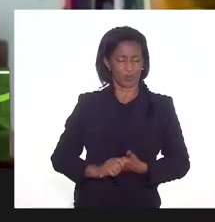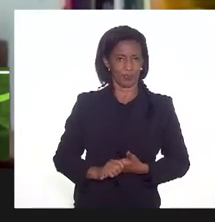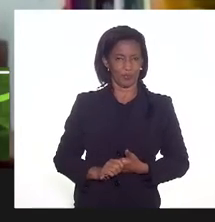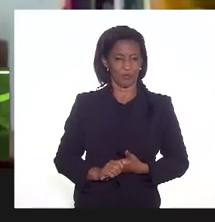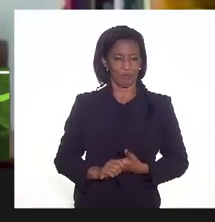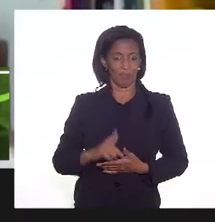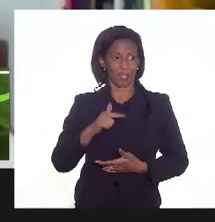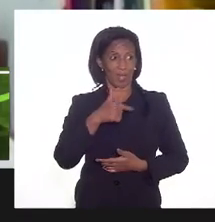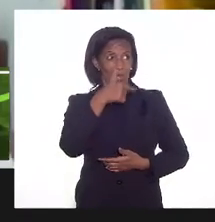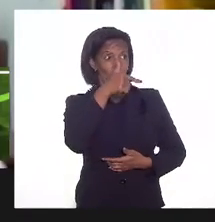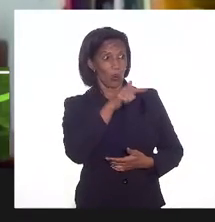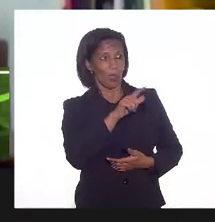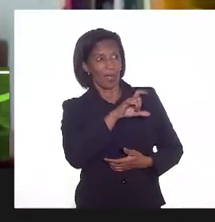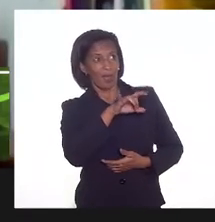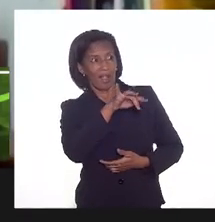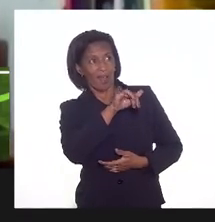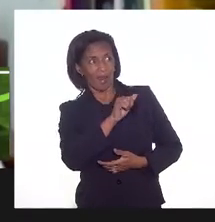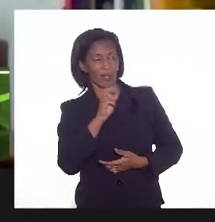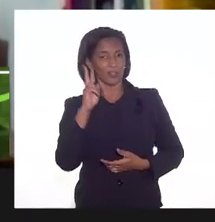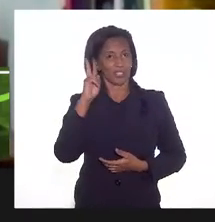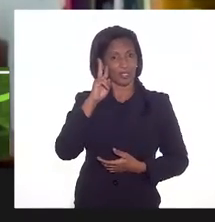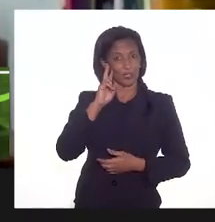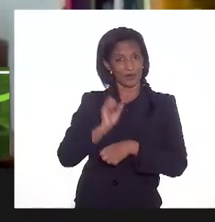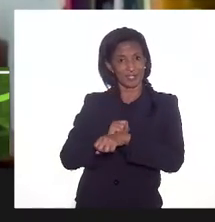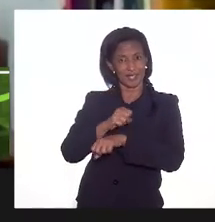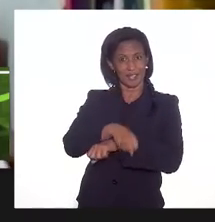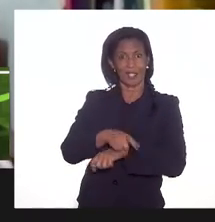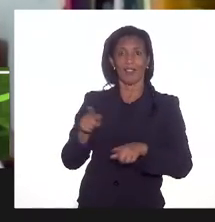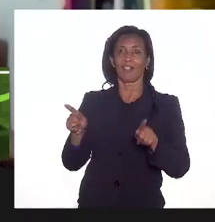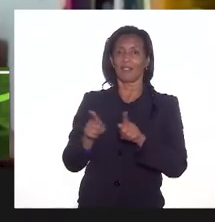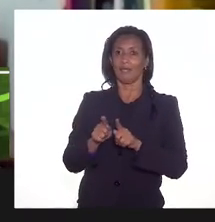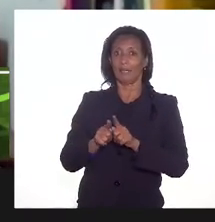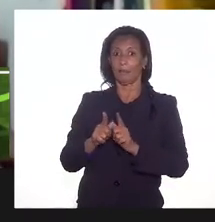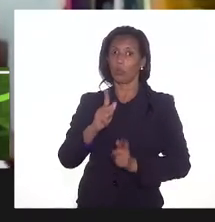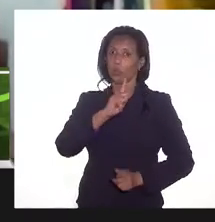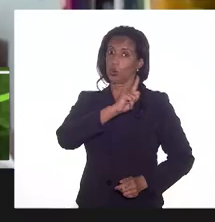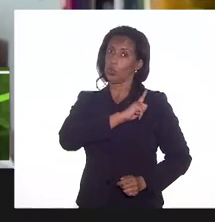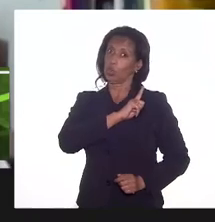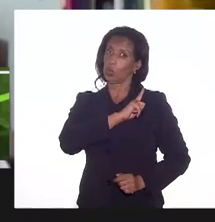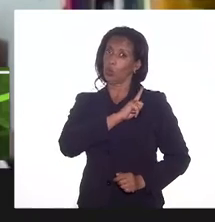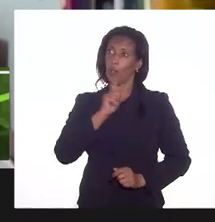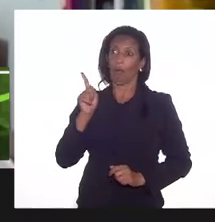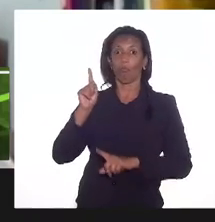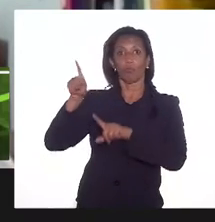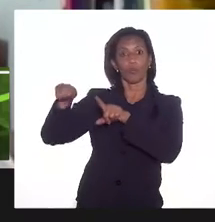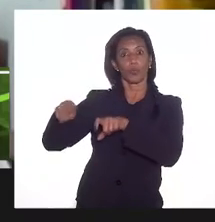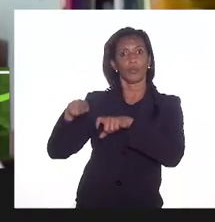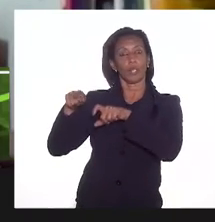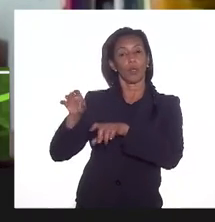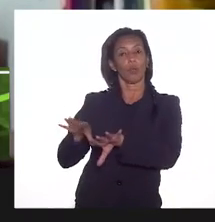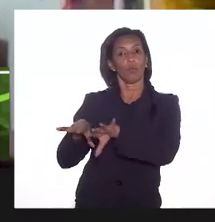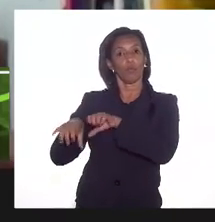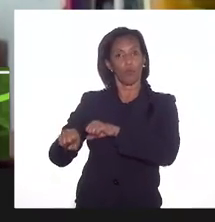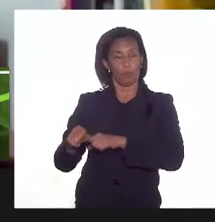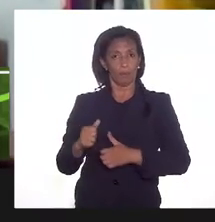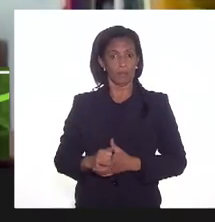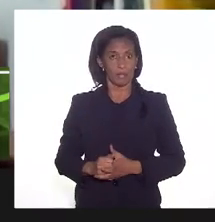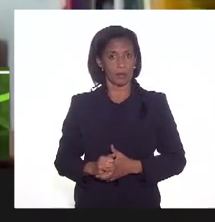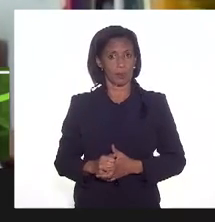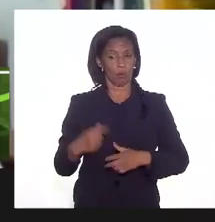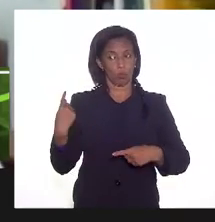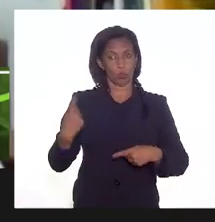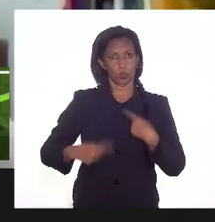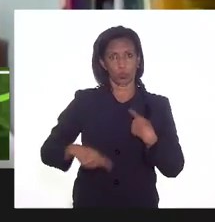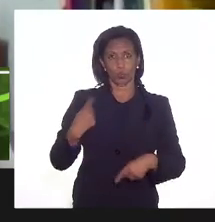outra Cláudia na verdade a história do seminário é uma demanda dos gestores do interior por formação e uma